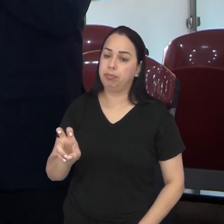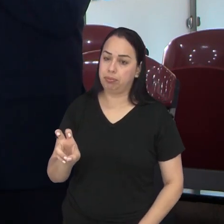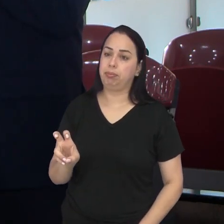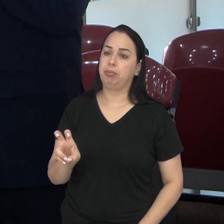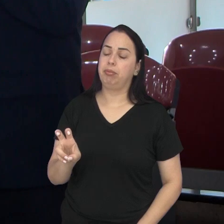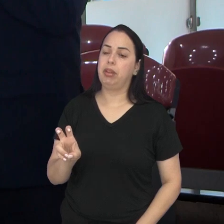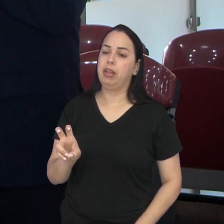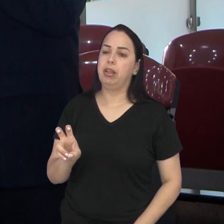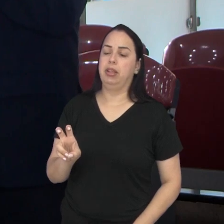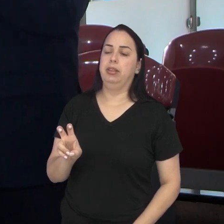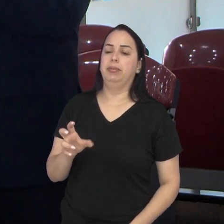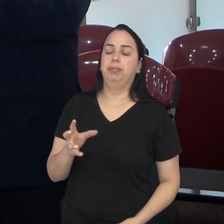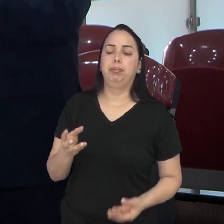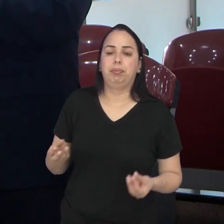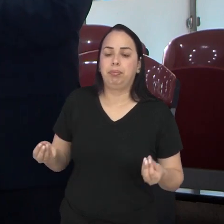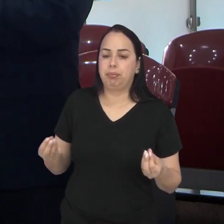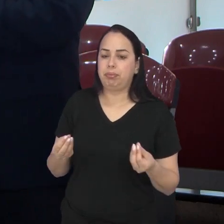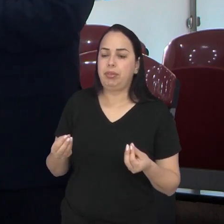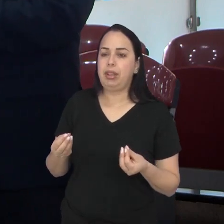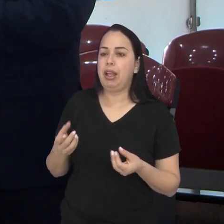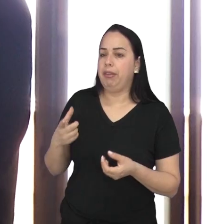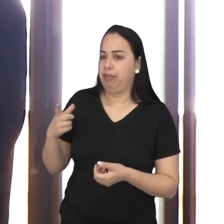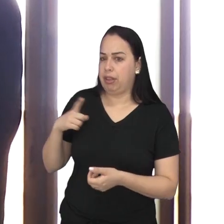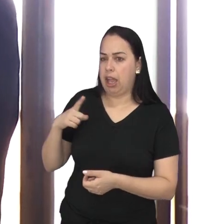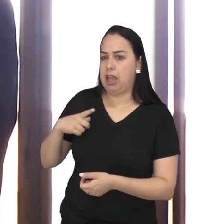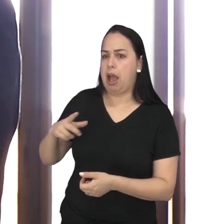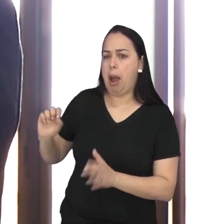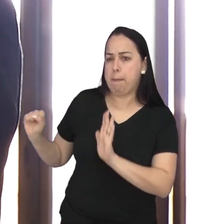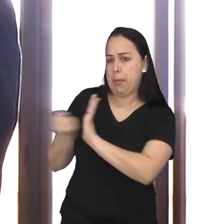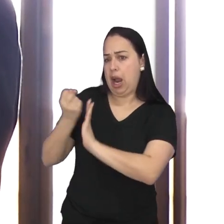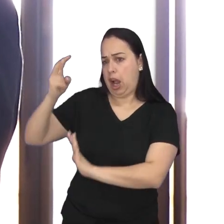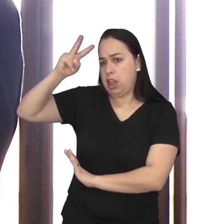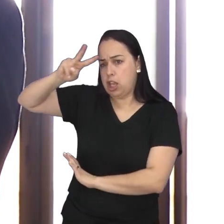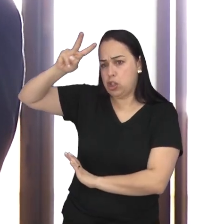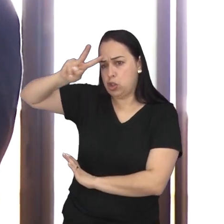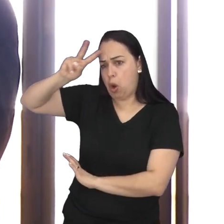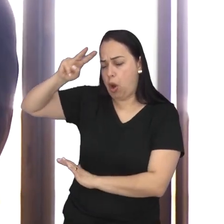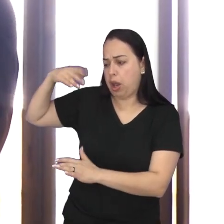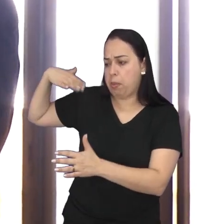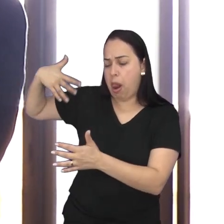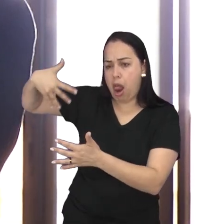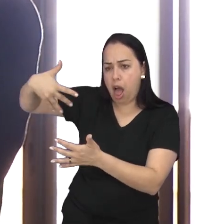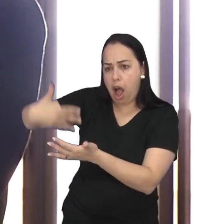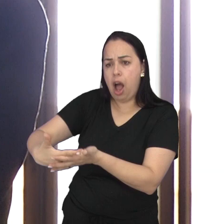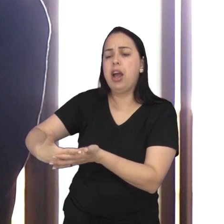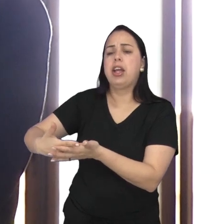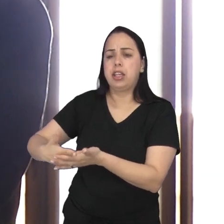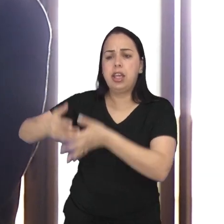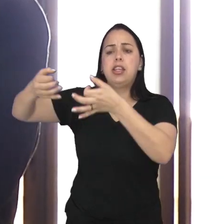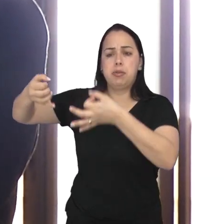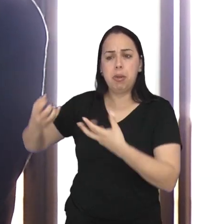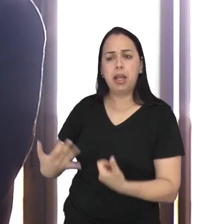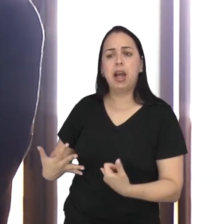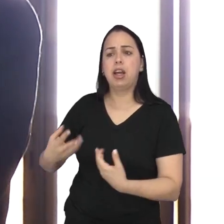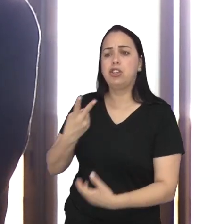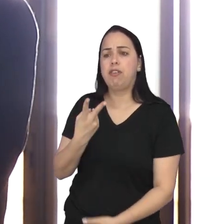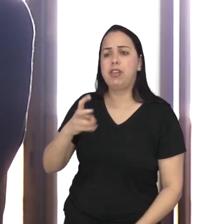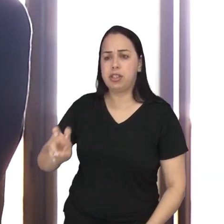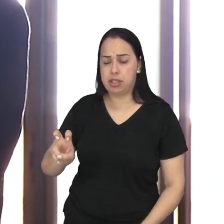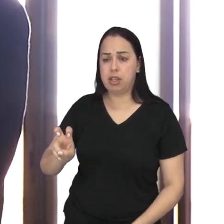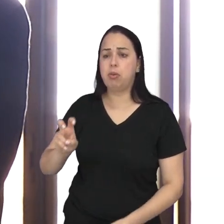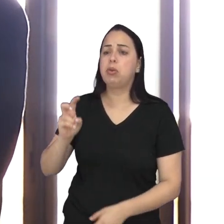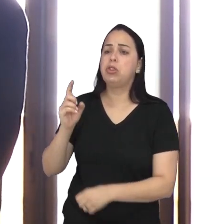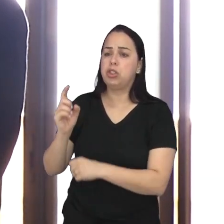católicos, né? Nós temos assim sinais históricos dessa data, tanto que nós vamos celebrar